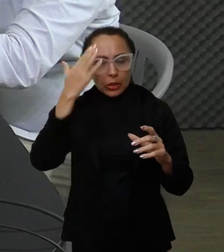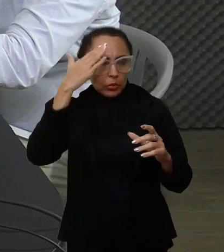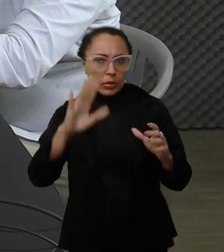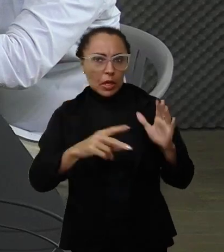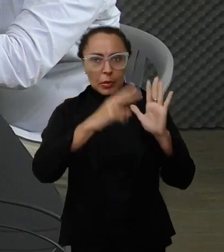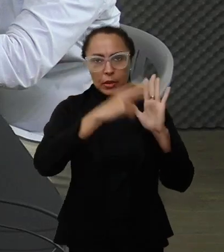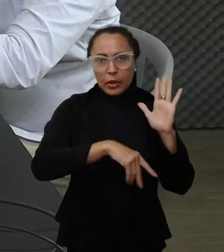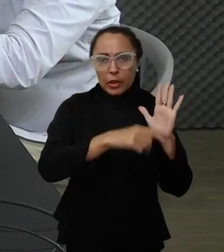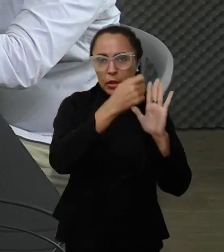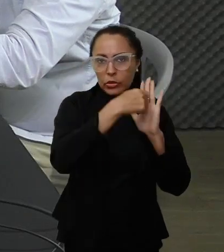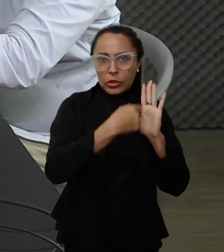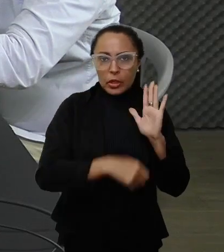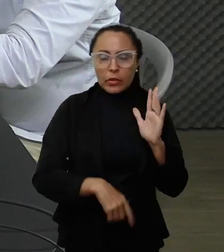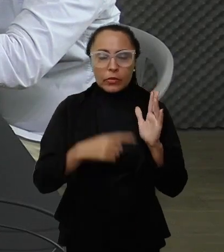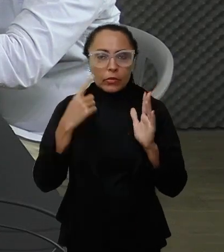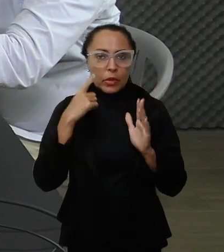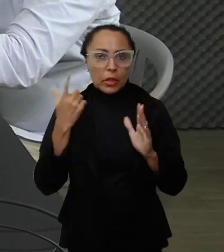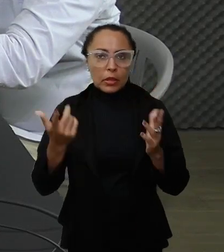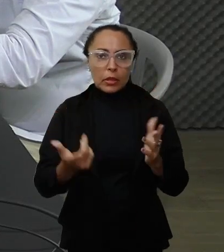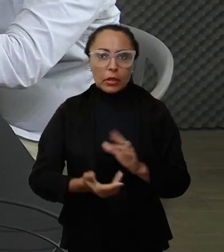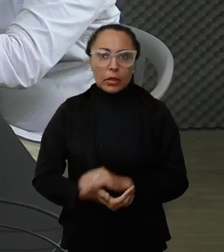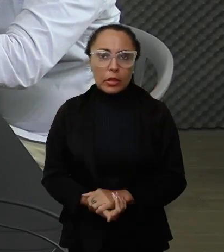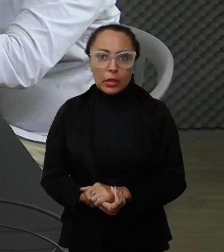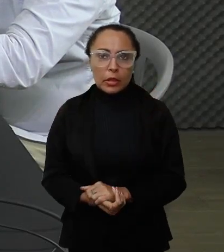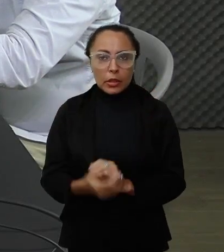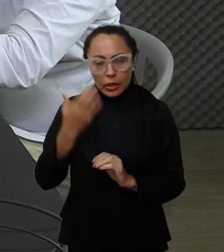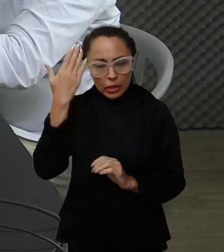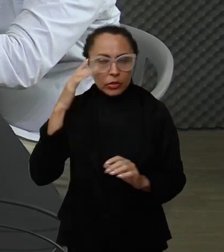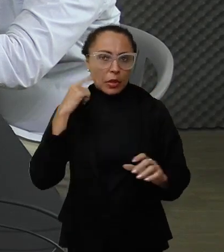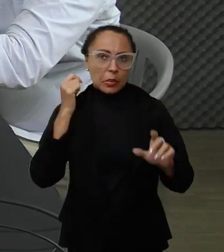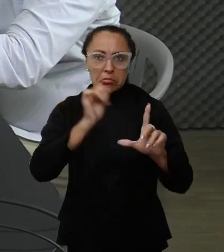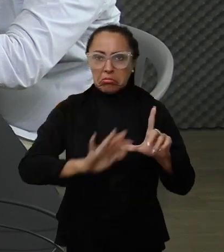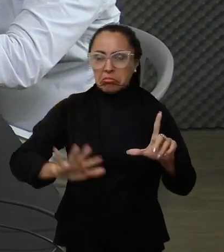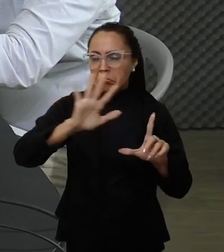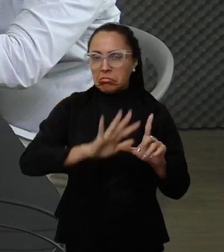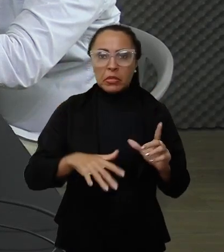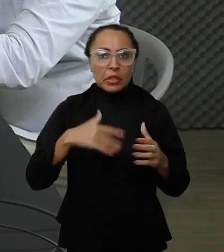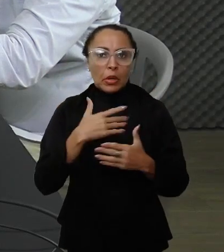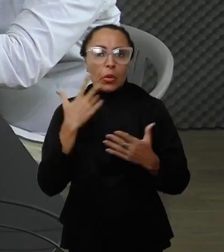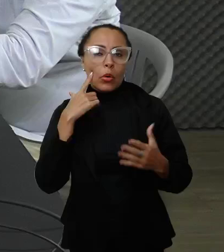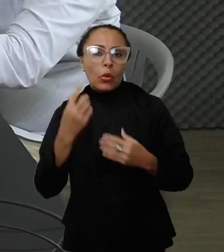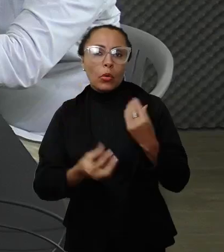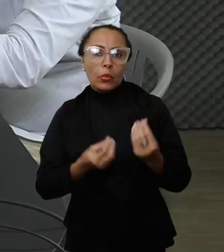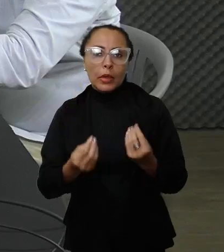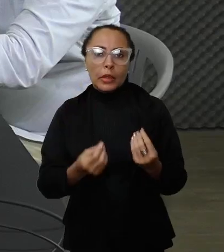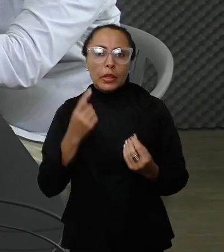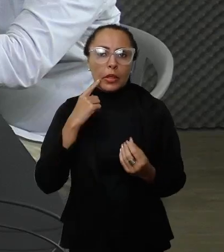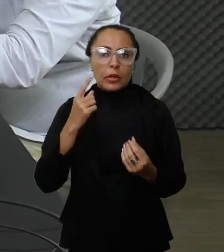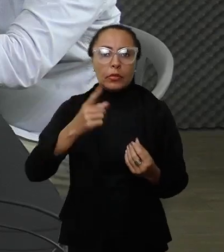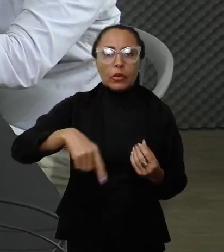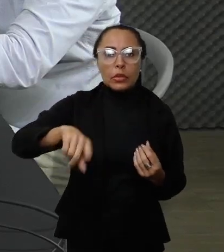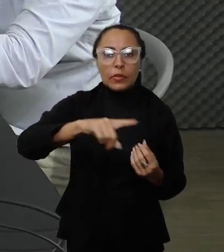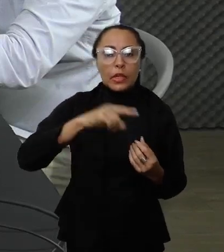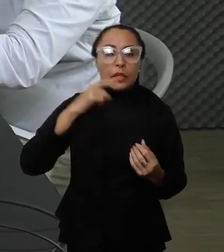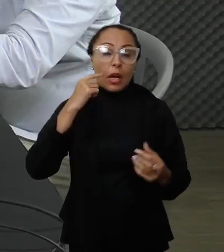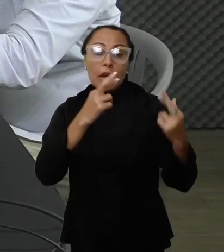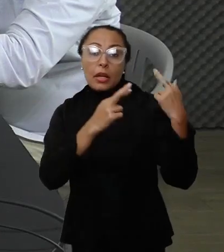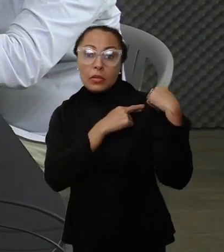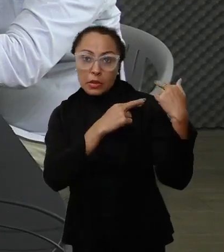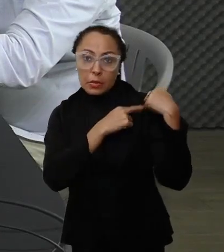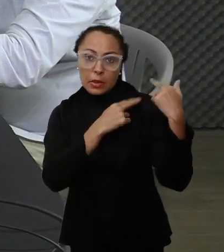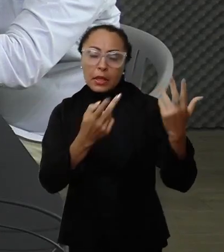que não tem tanta instrução. Como é que você vai dar a